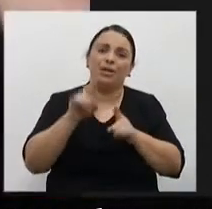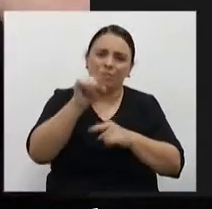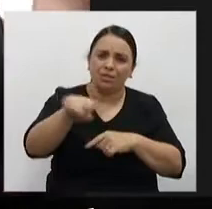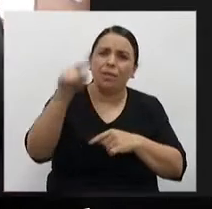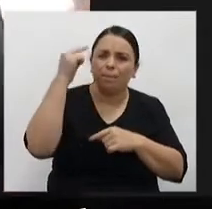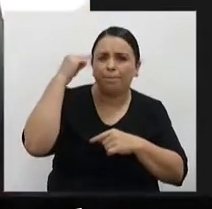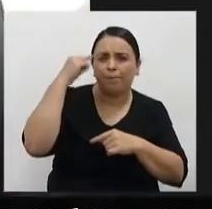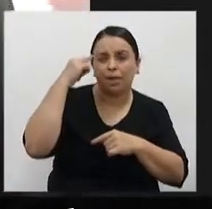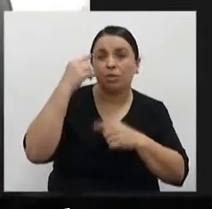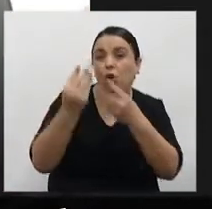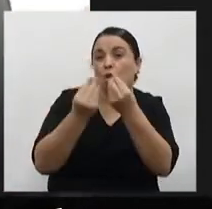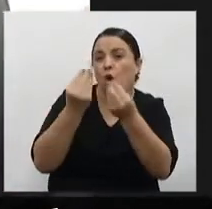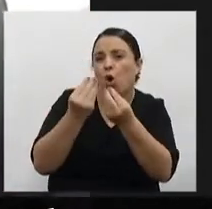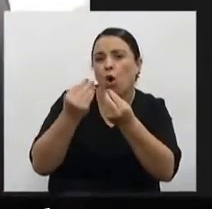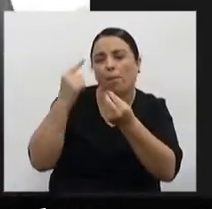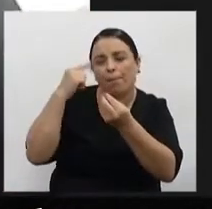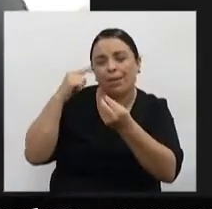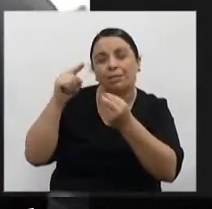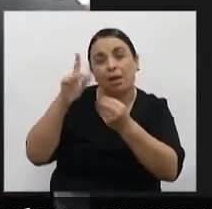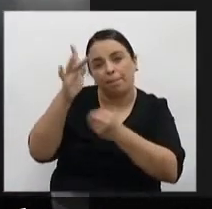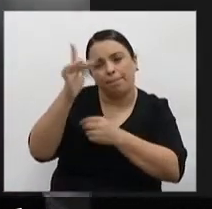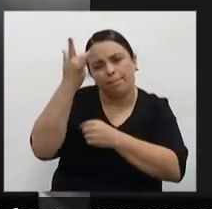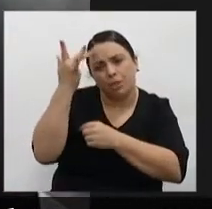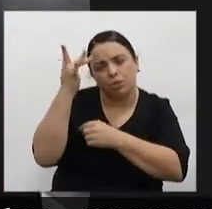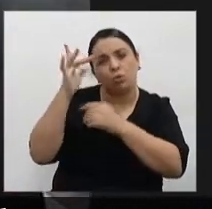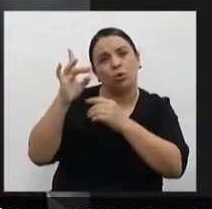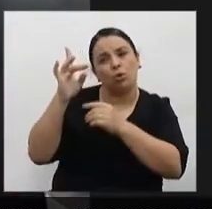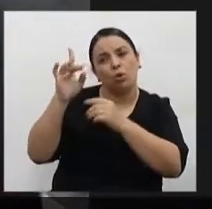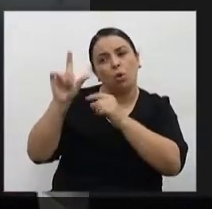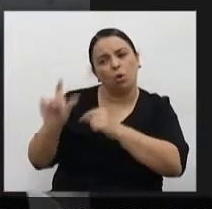vamos pensar na pessoa com deficiência.